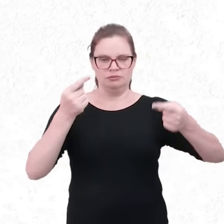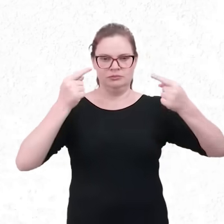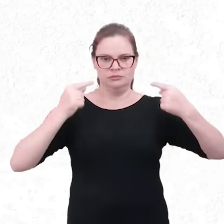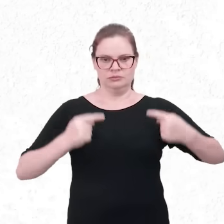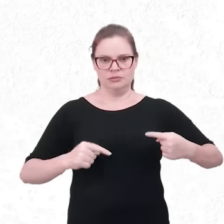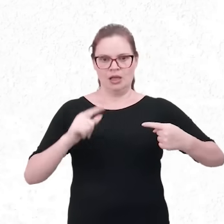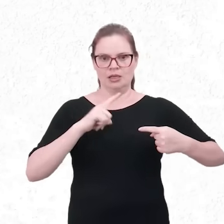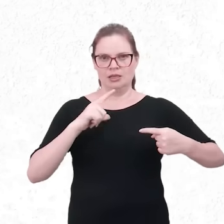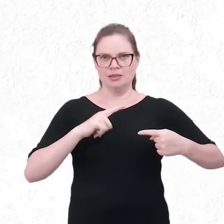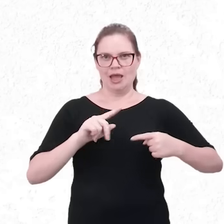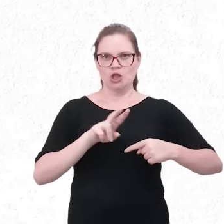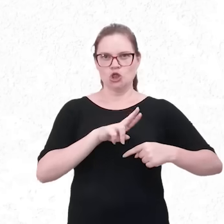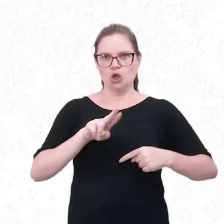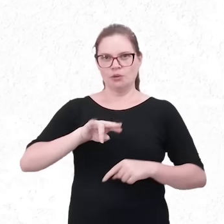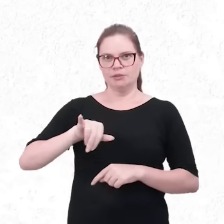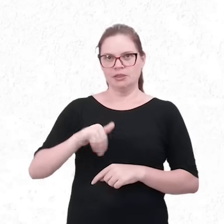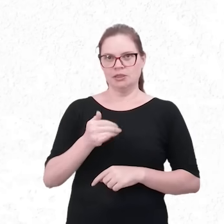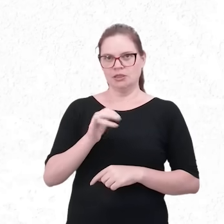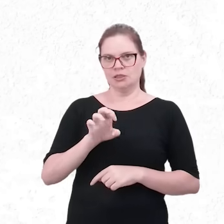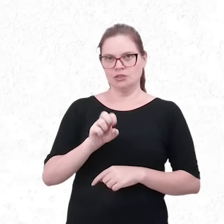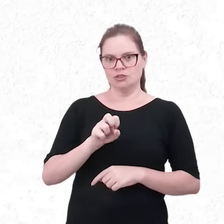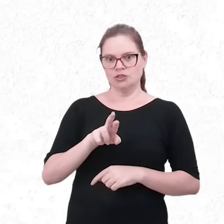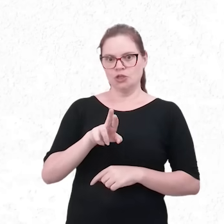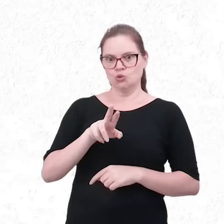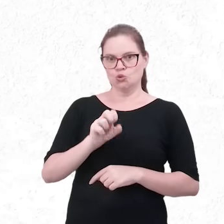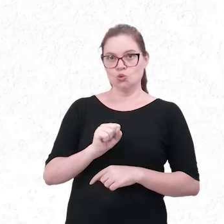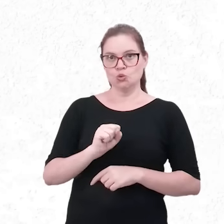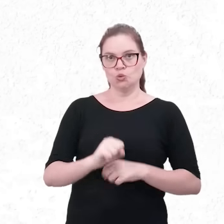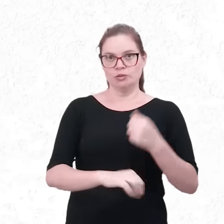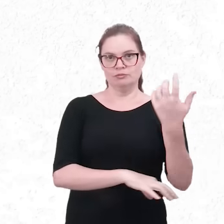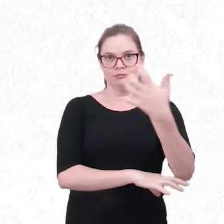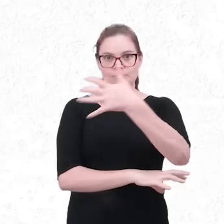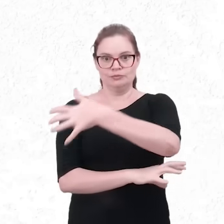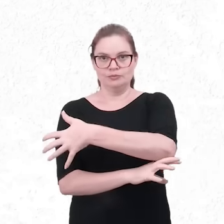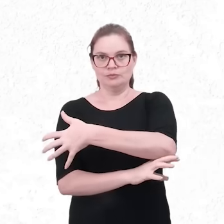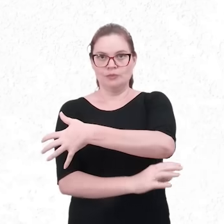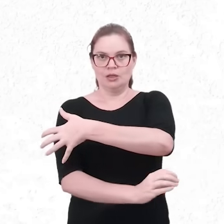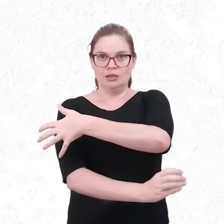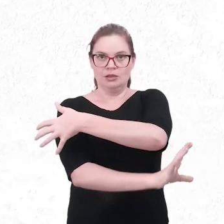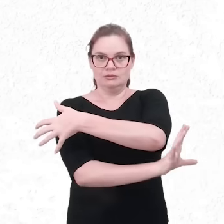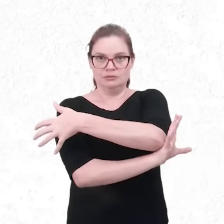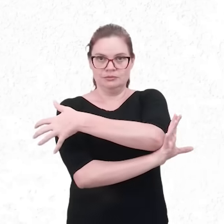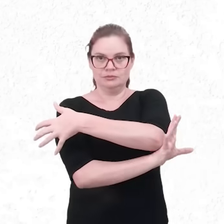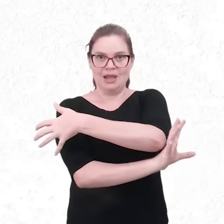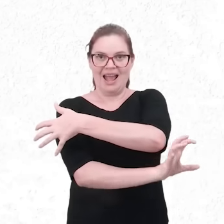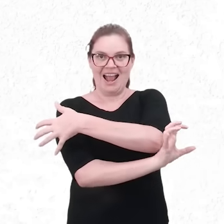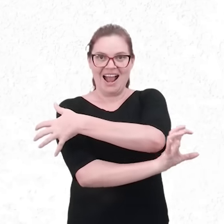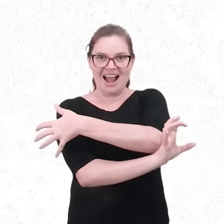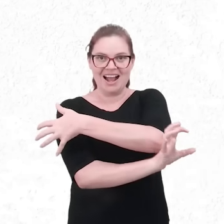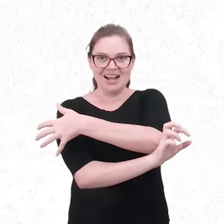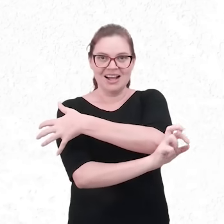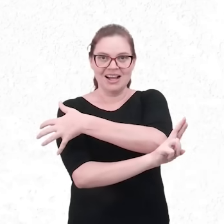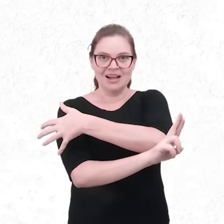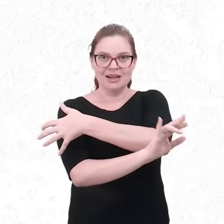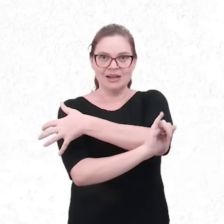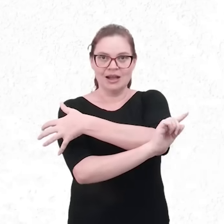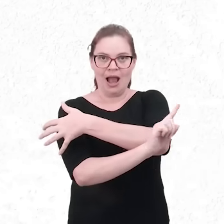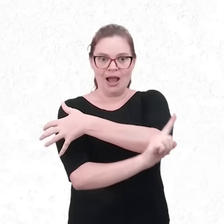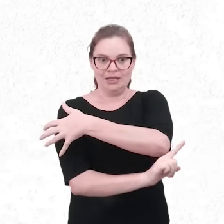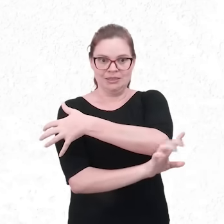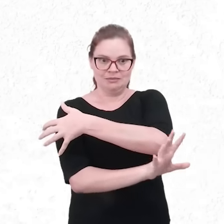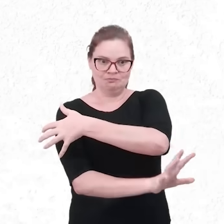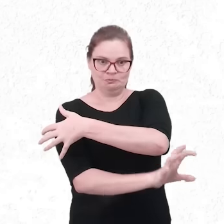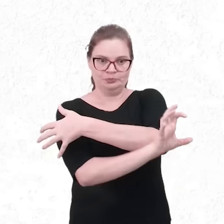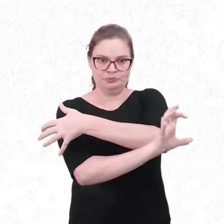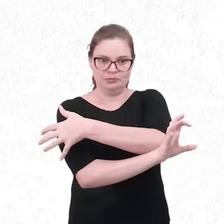ali Jesus, as duas bolas mais claras, tem uma figueira. Tem